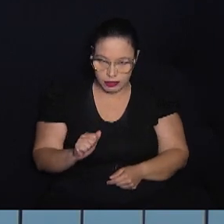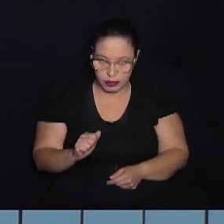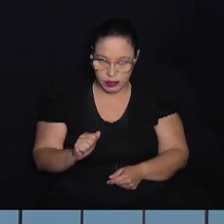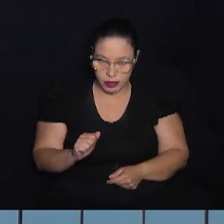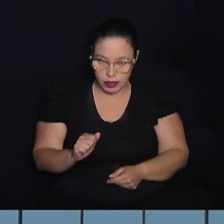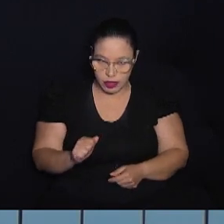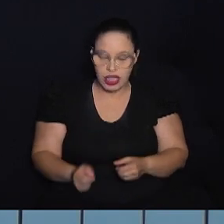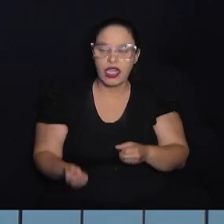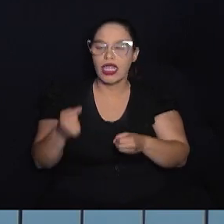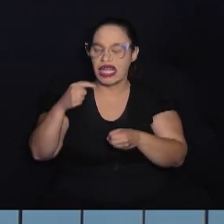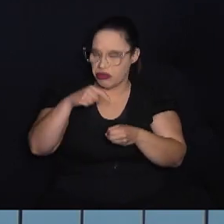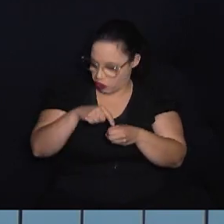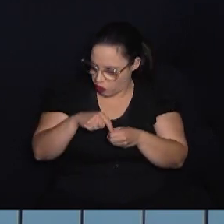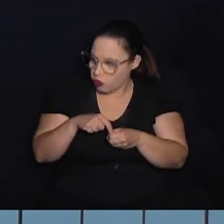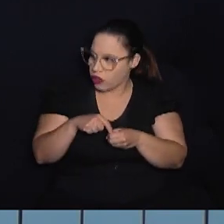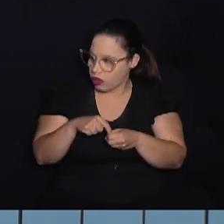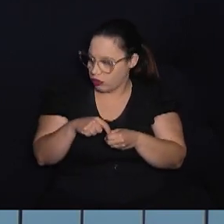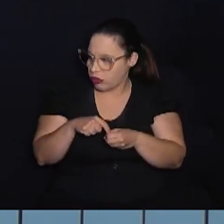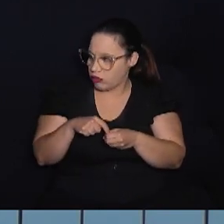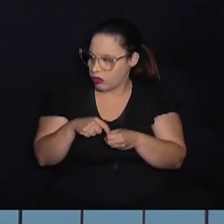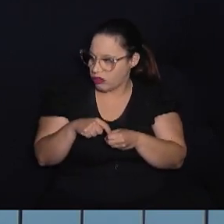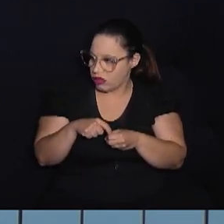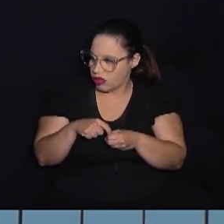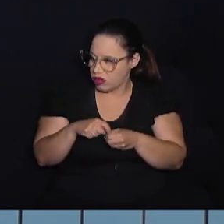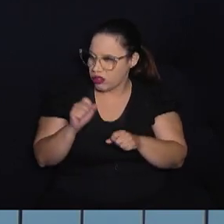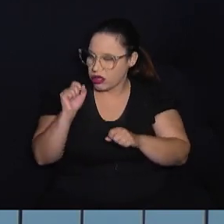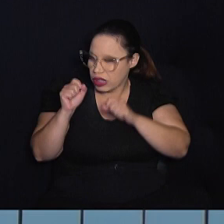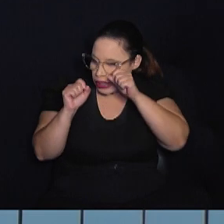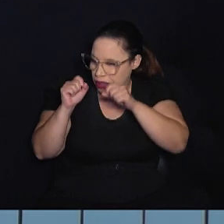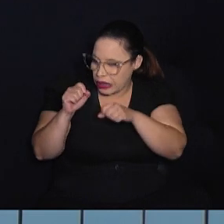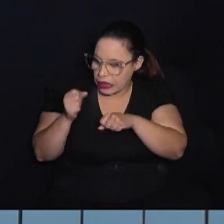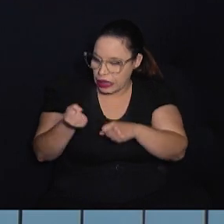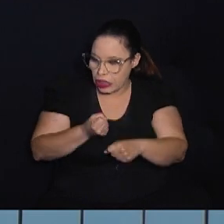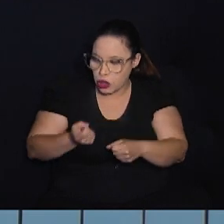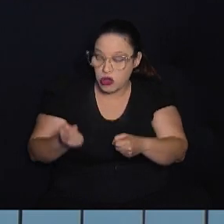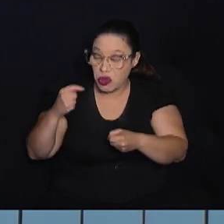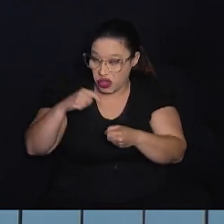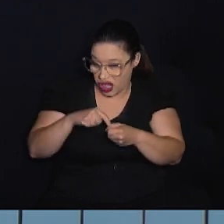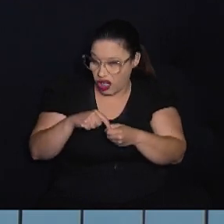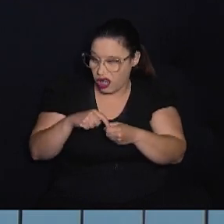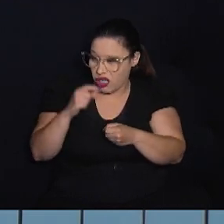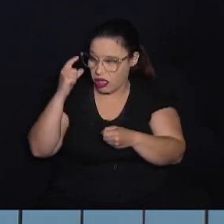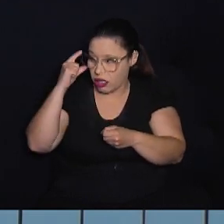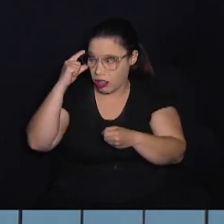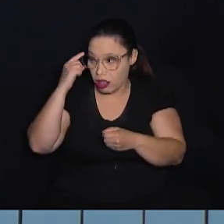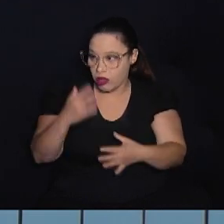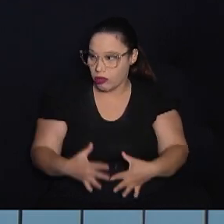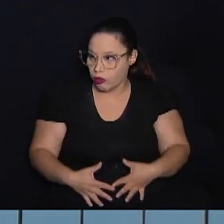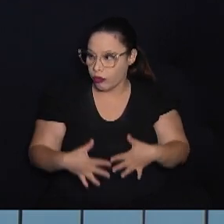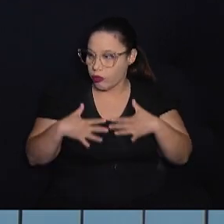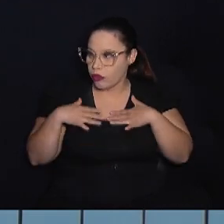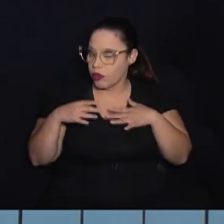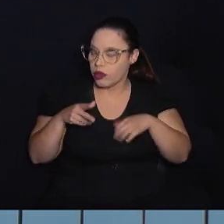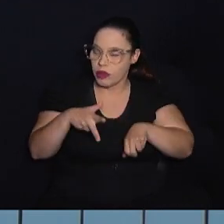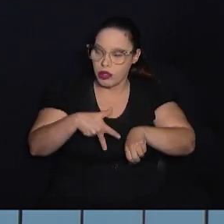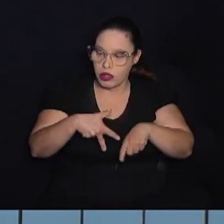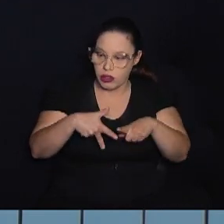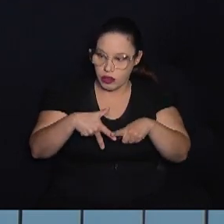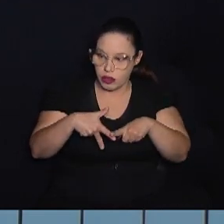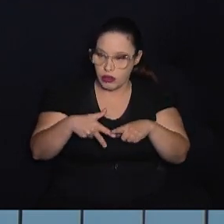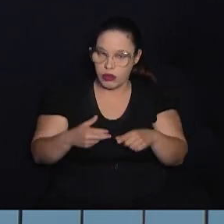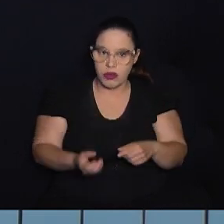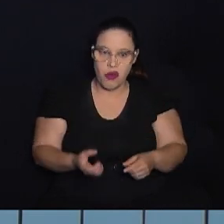geralmente ele acaba voltando, ele tem uma alta taxa, né, de voltar, no organismo aí do paciente, volta no